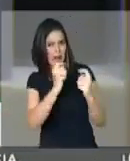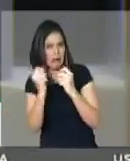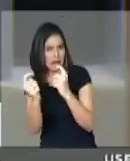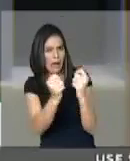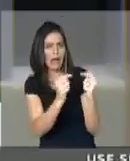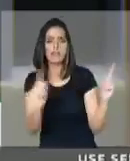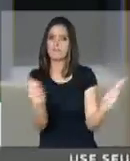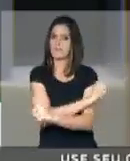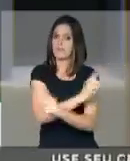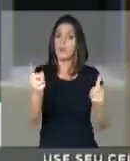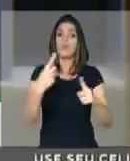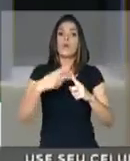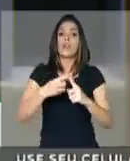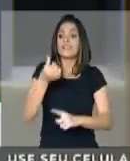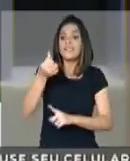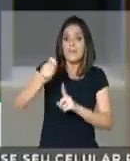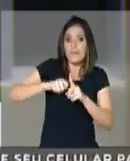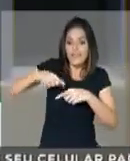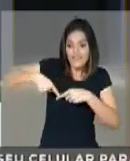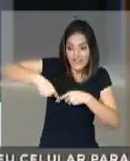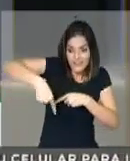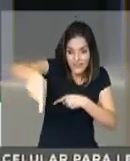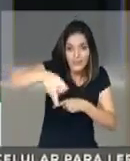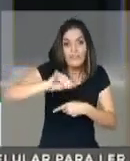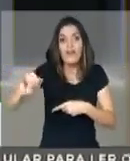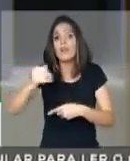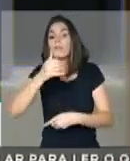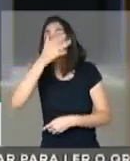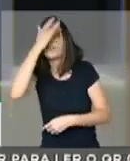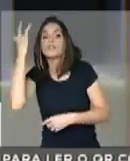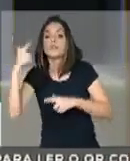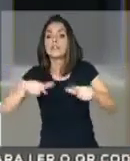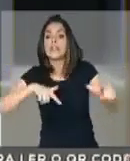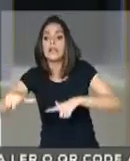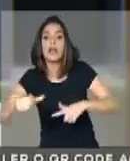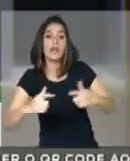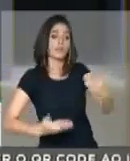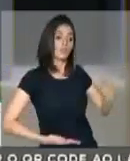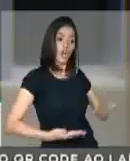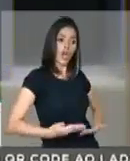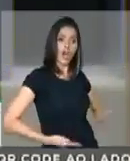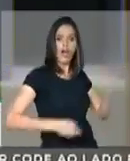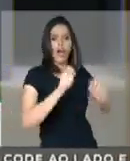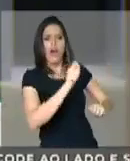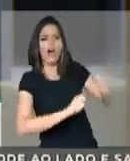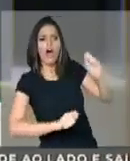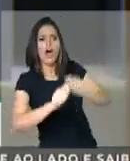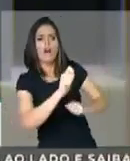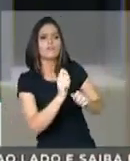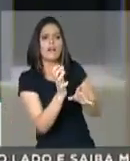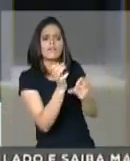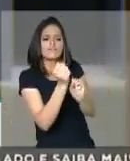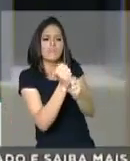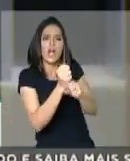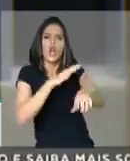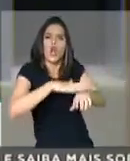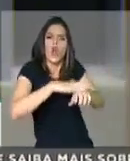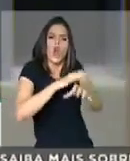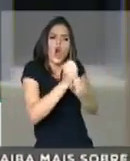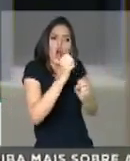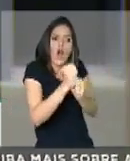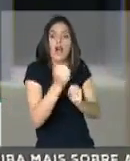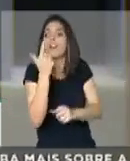a trabalhadora, a empregada doméstica, for fazer sua conta para ver a aposentadoria que ela vai